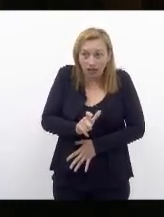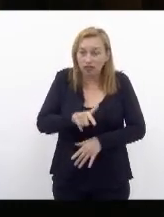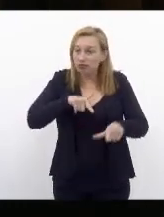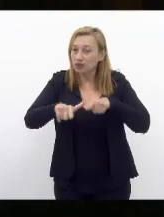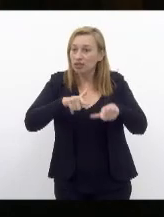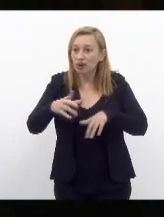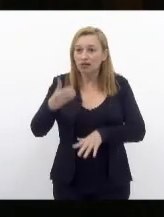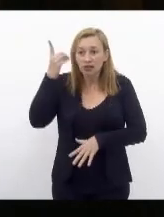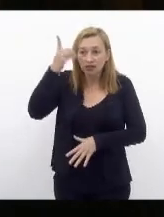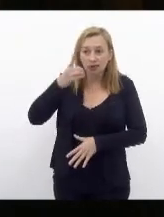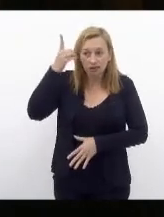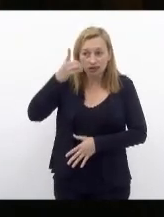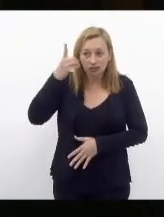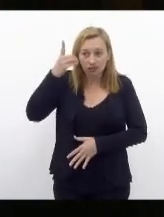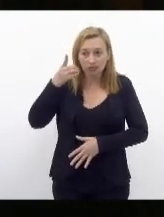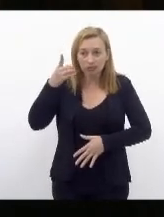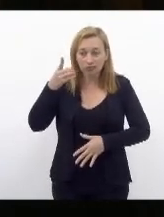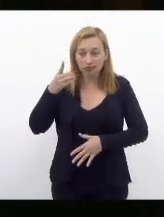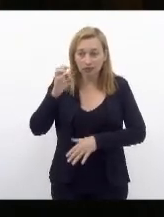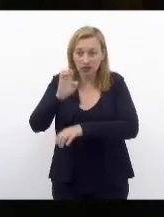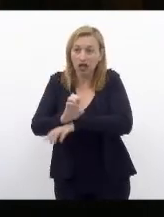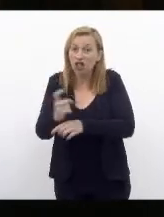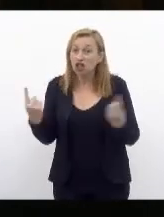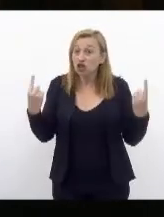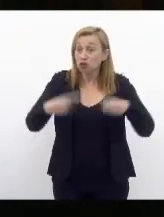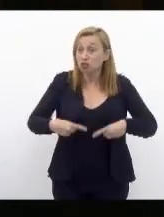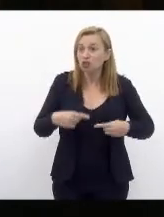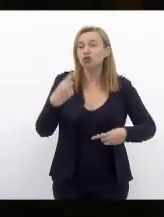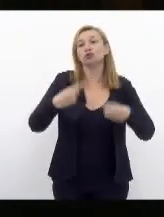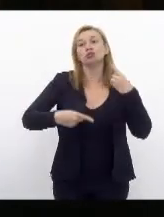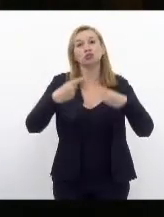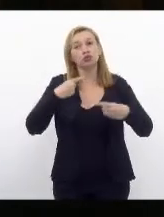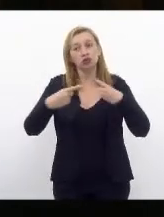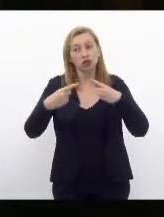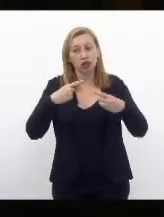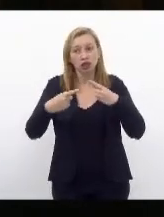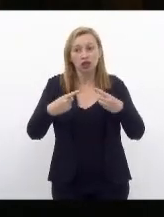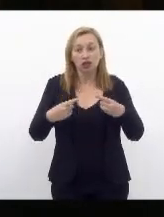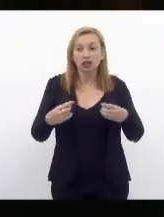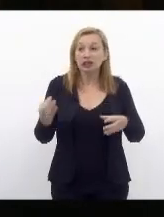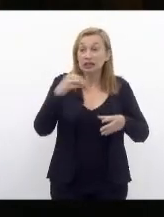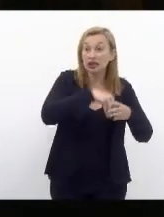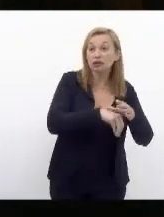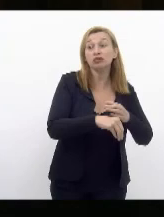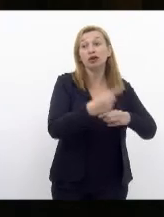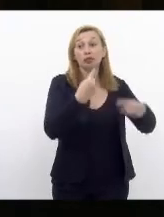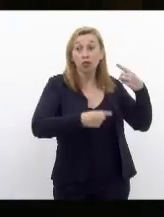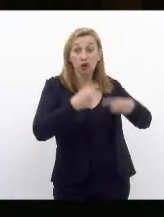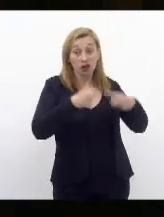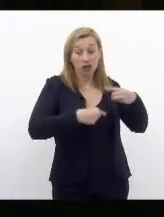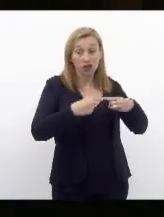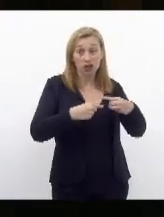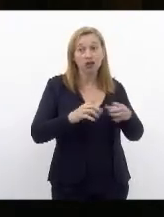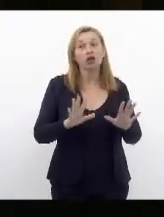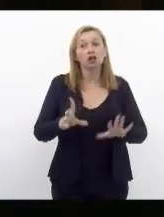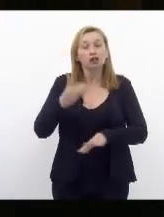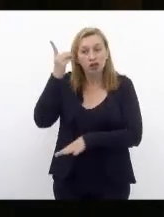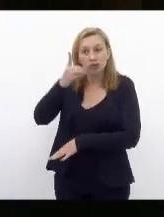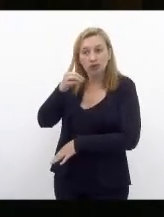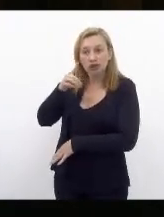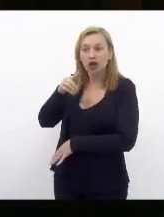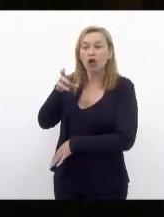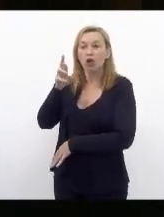deputado estadual. Que as disputas políticas sejam resolvidas no campo da política. Que o deputado